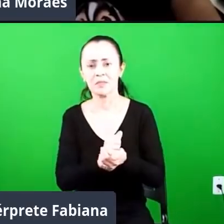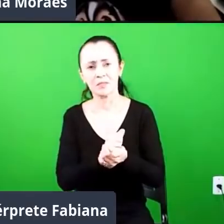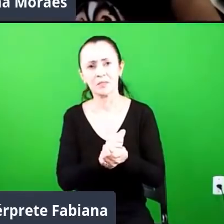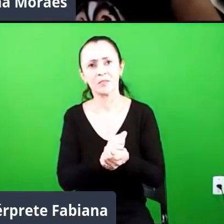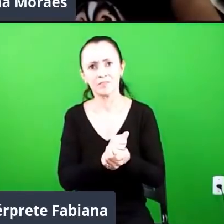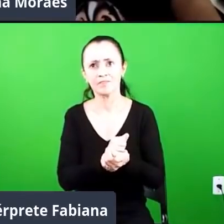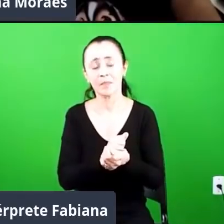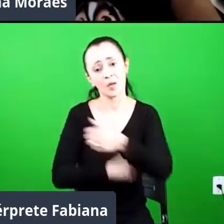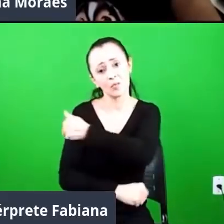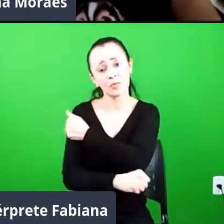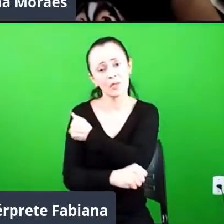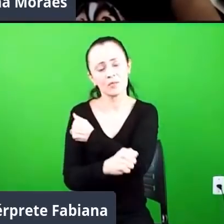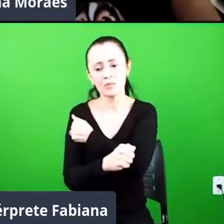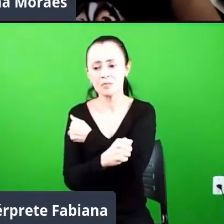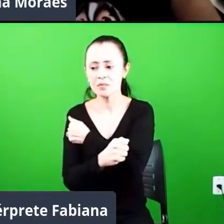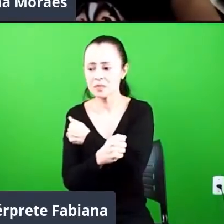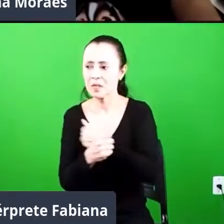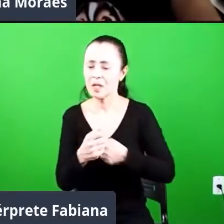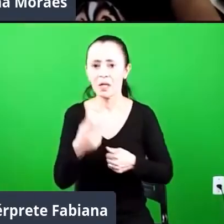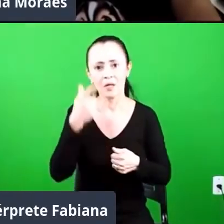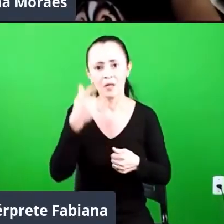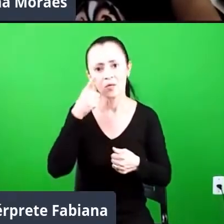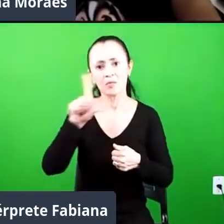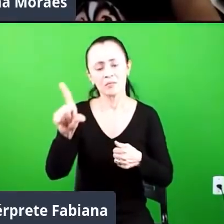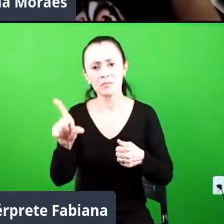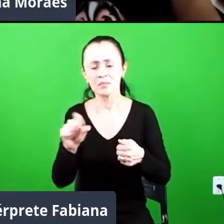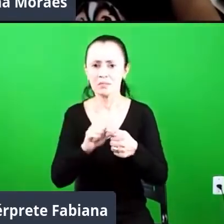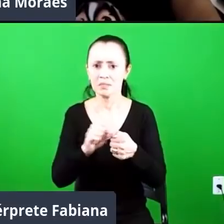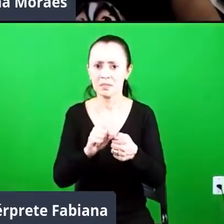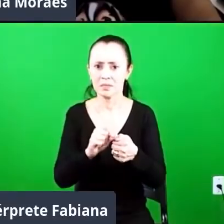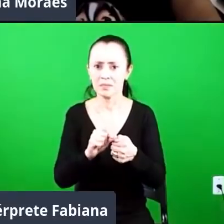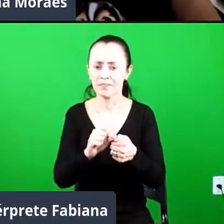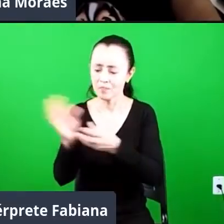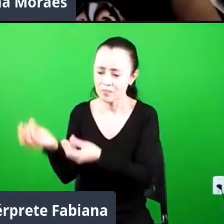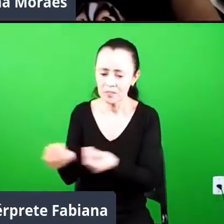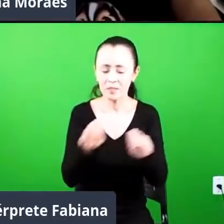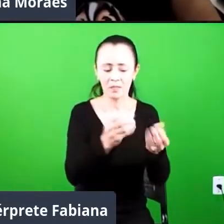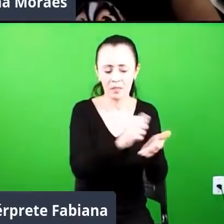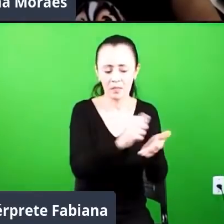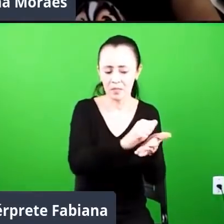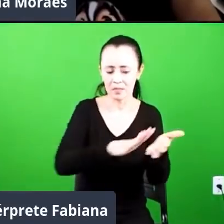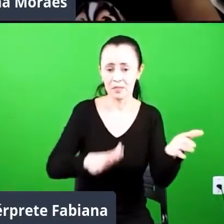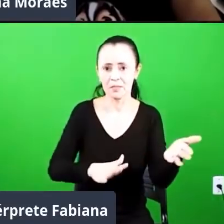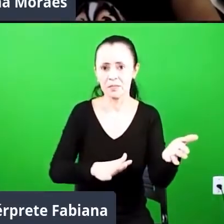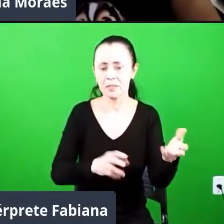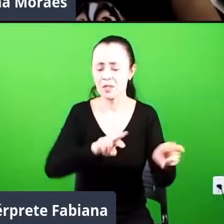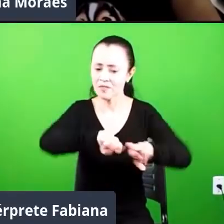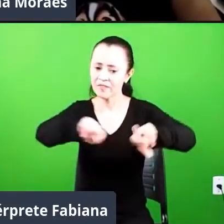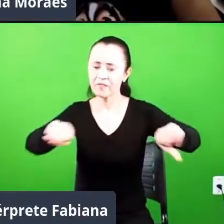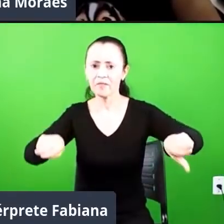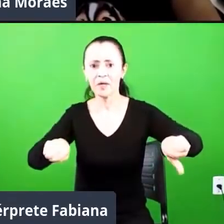pelos alunos. Pude observar, durante a correção do caderno de atividades, que muitos alunos apresentaram uma